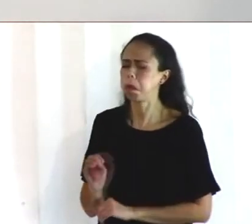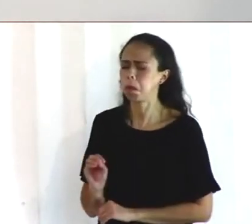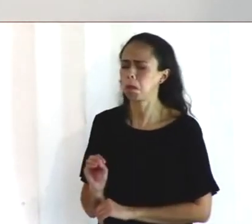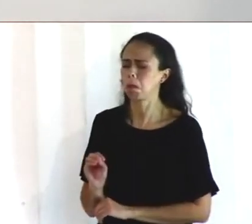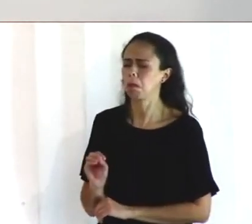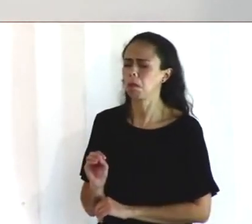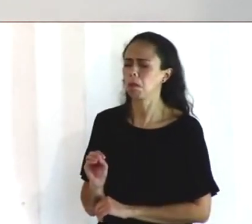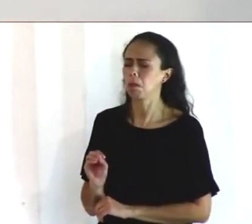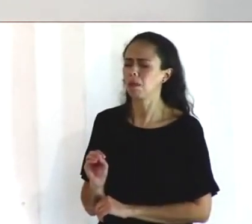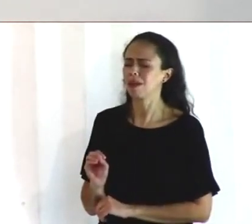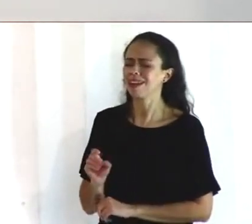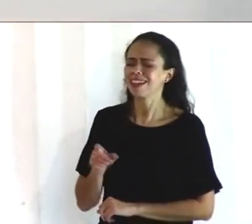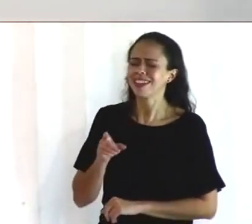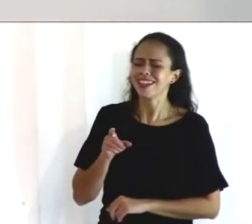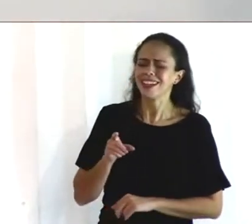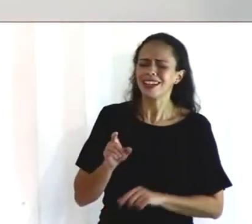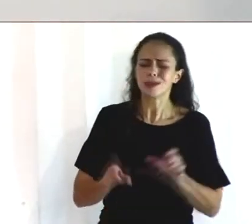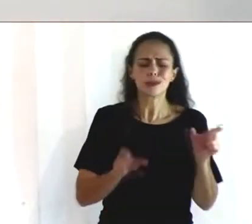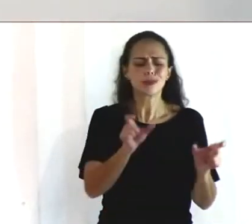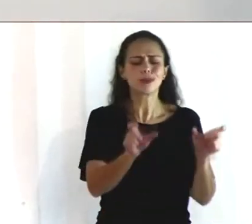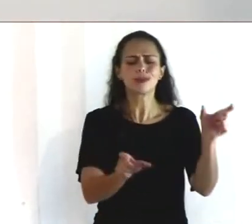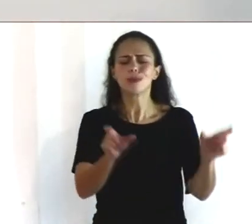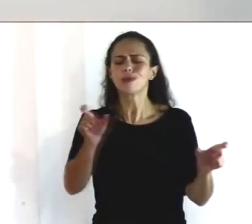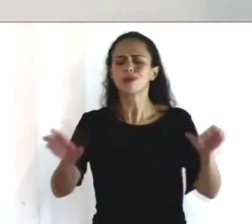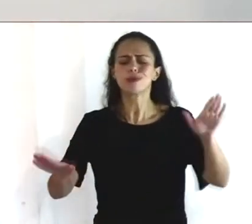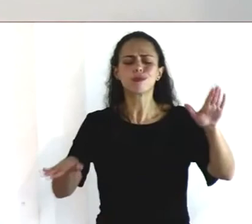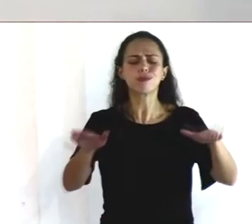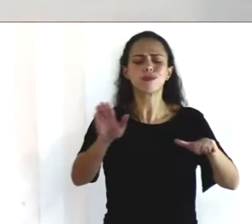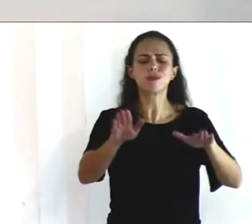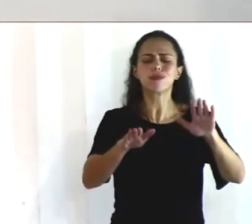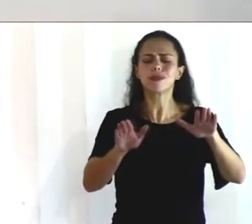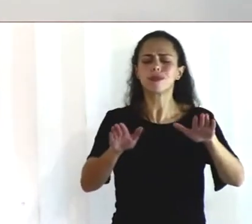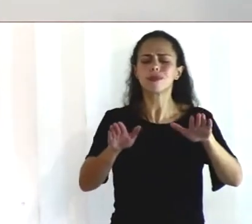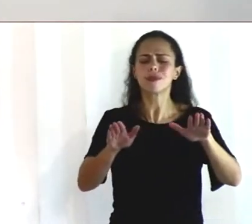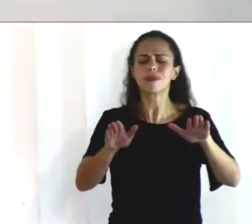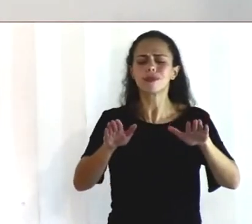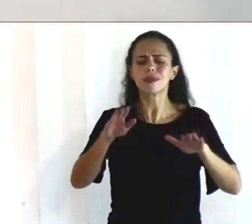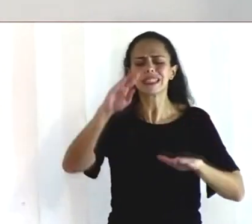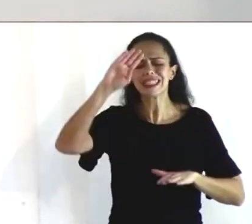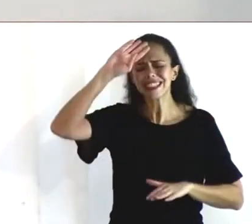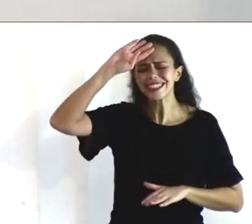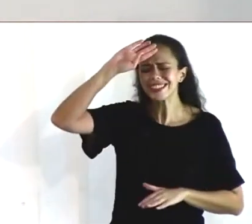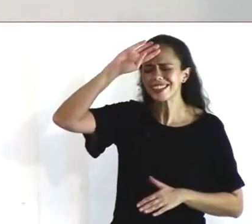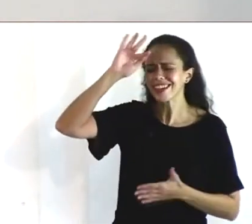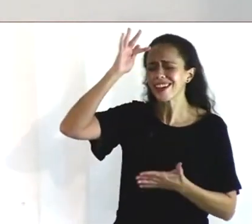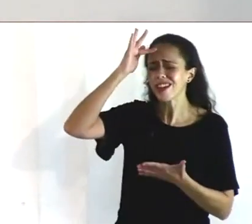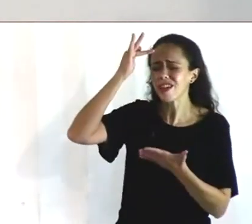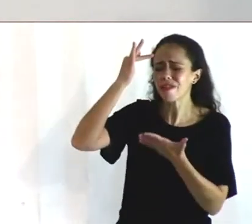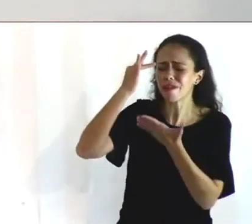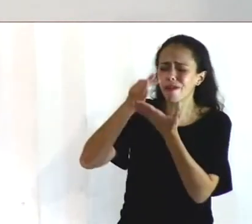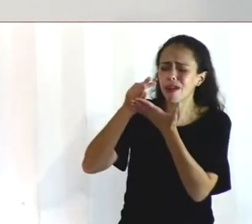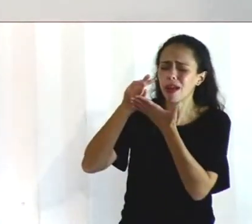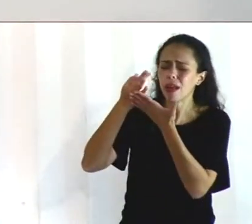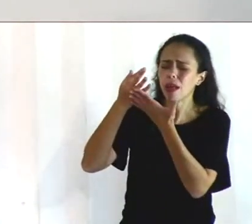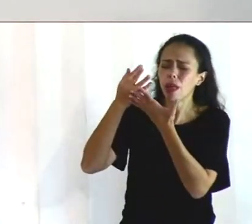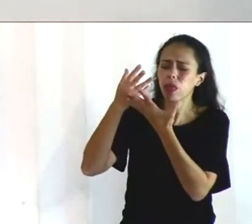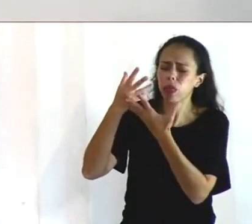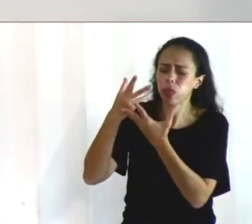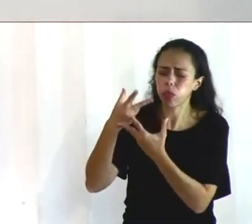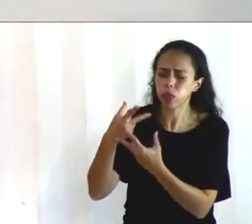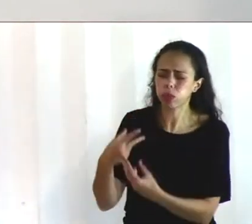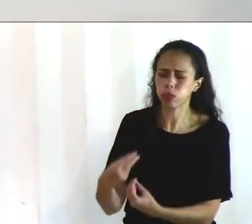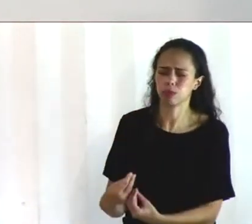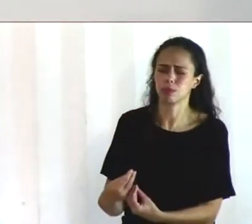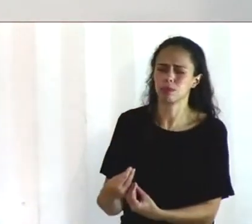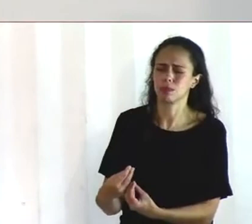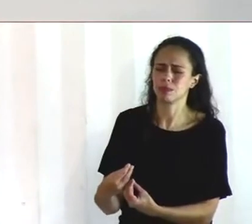não vemos, porque nenhum de nós mostra que está enfermo na fé. Senhor, eu apelo para a Tua misericórdia, eu